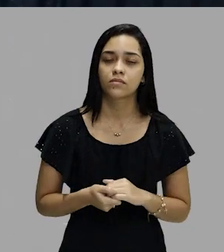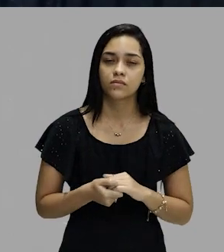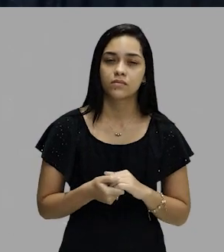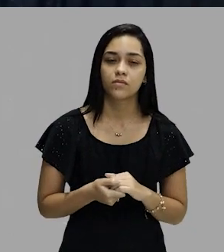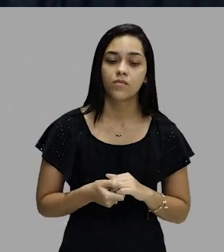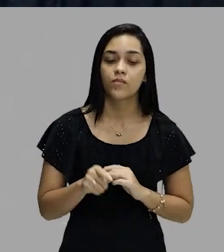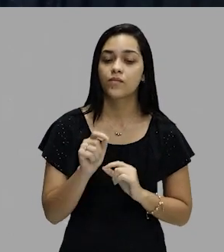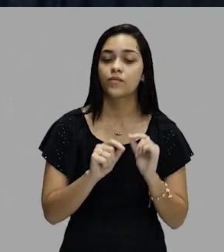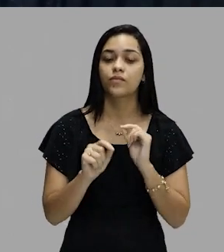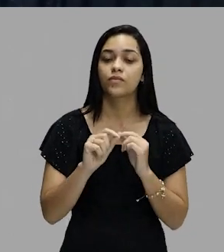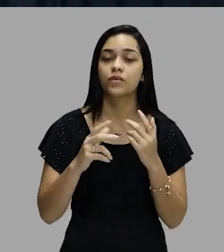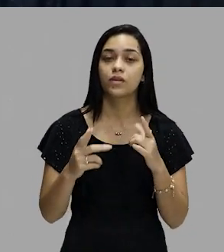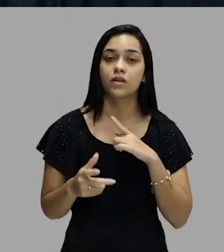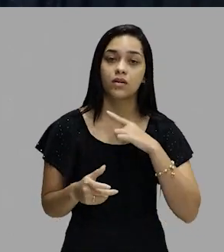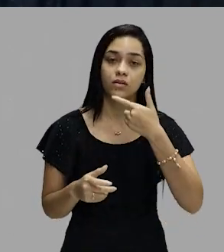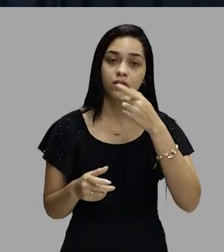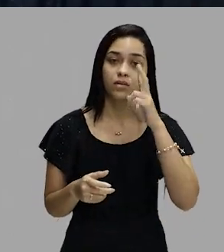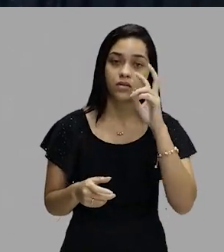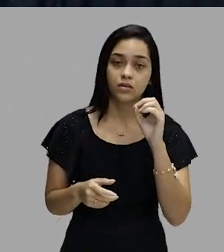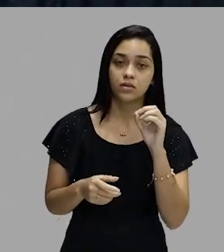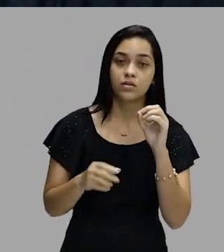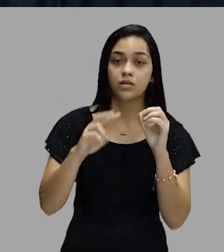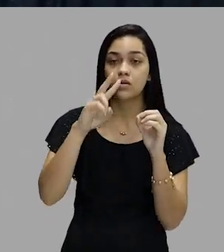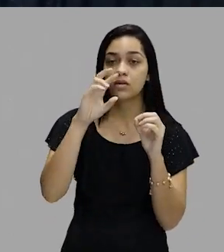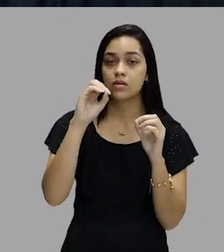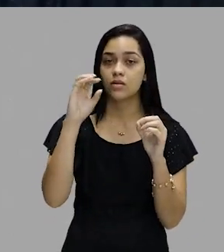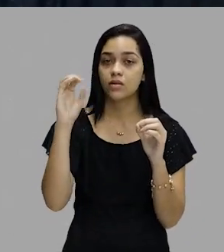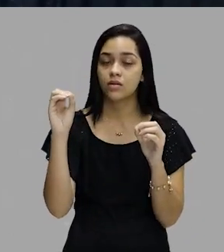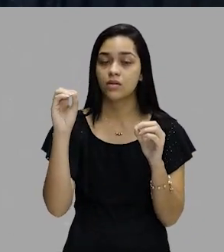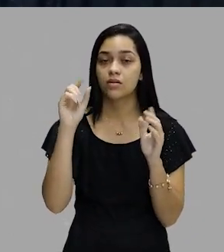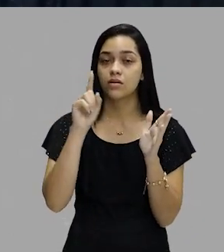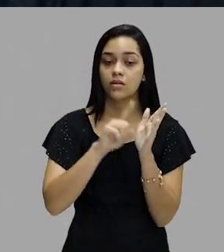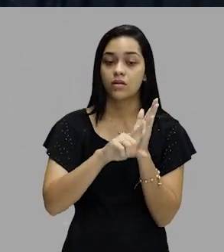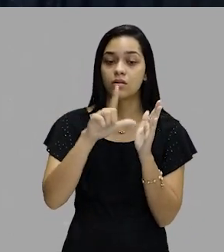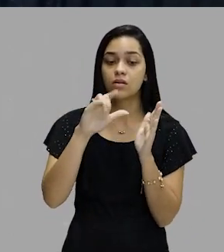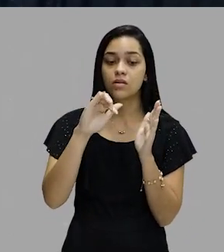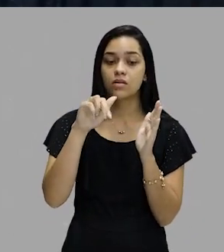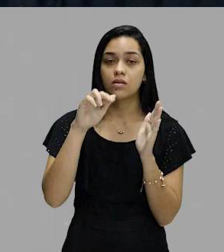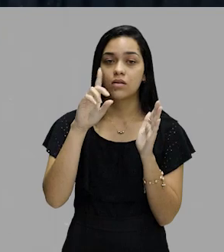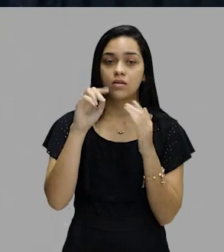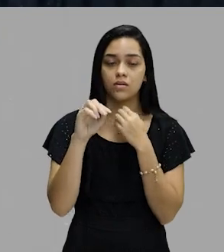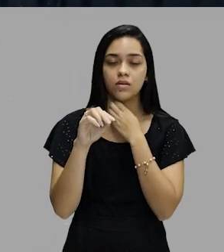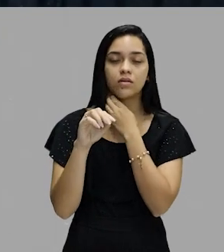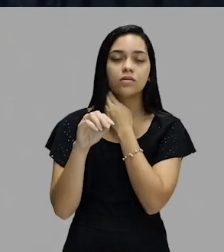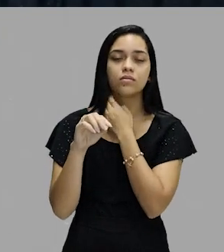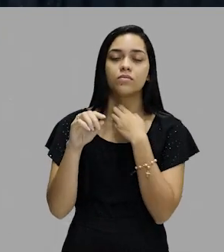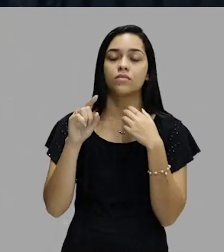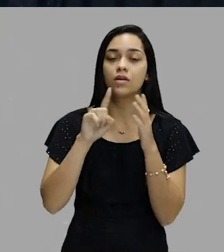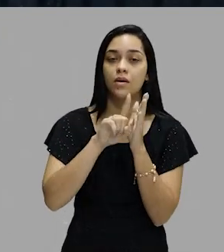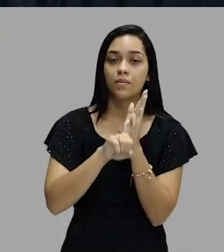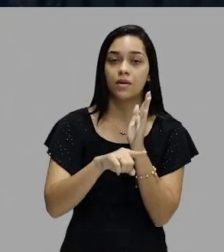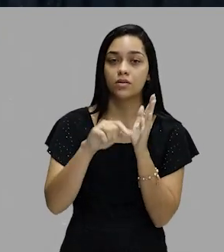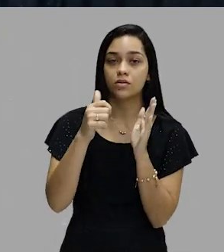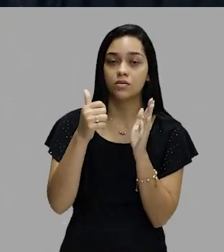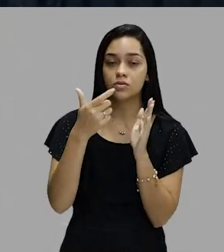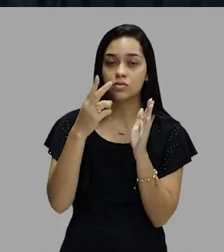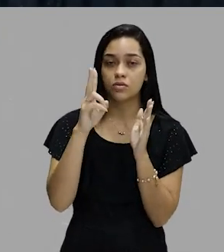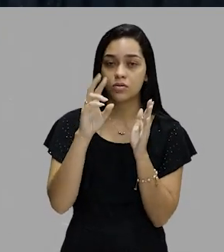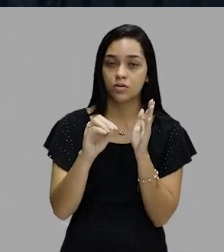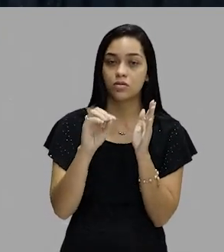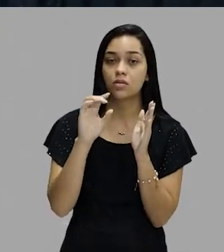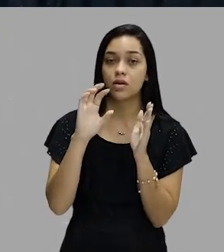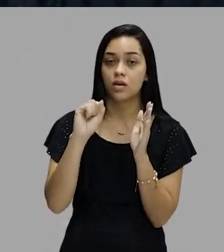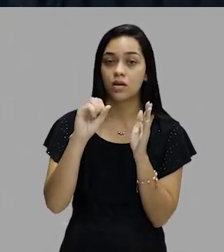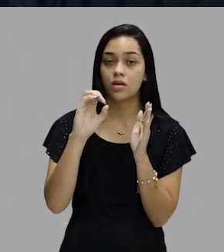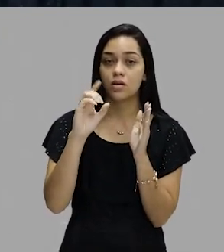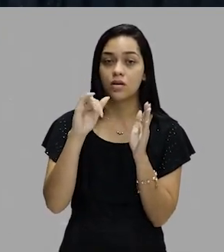certo? Ou seja, entre 250 e 500, estado líquido. Quem está abaixo de 250 é